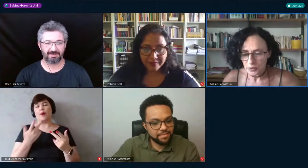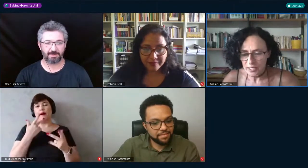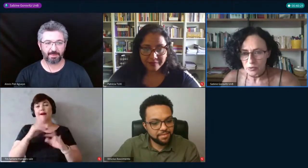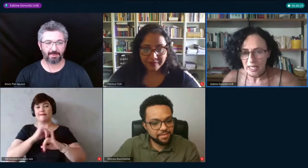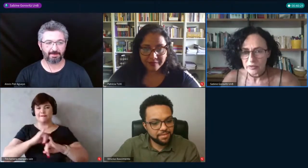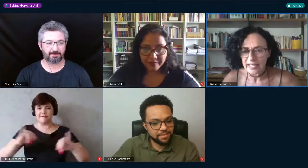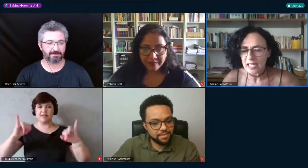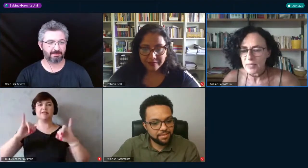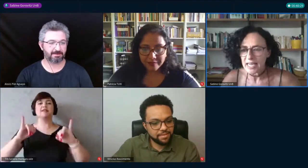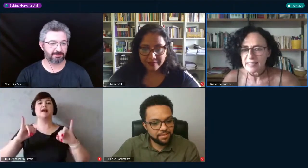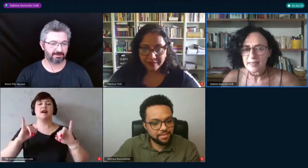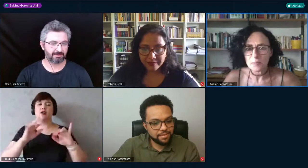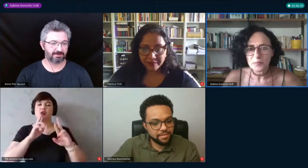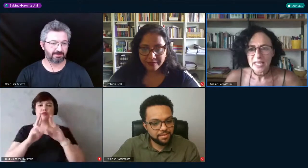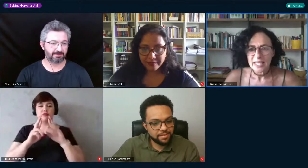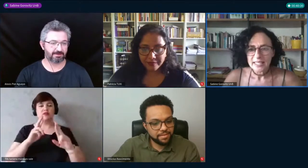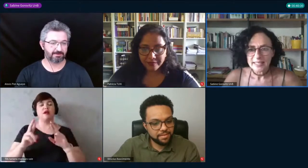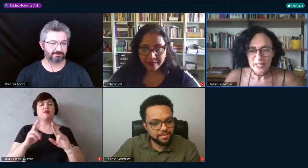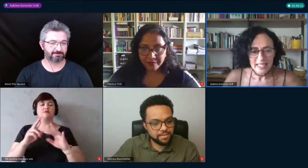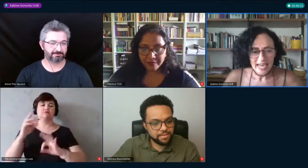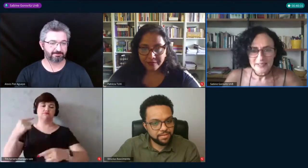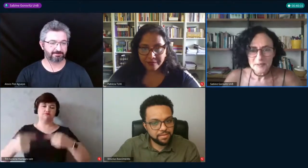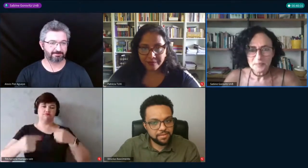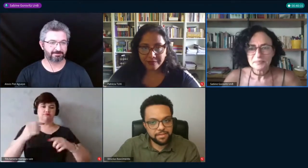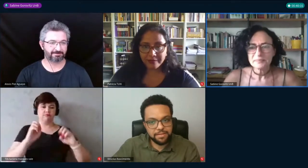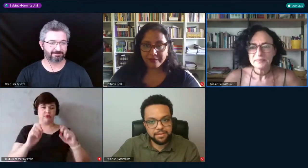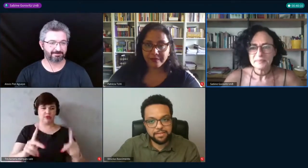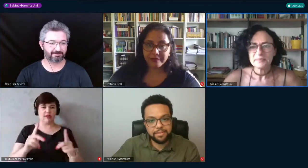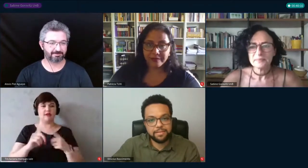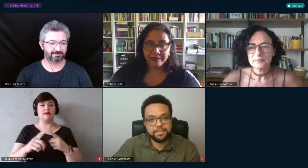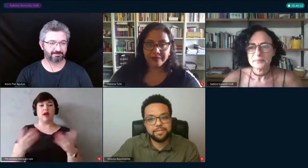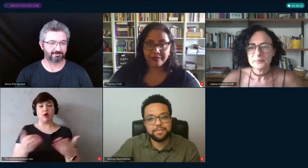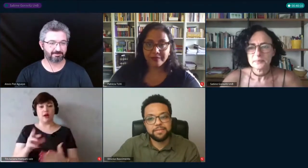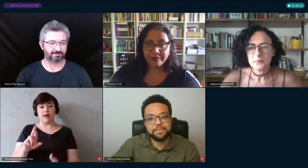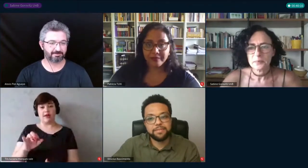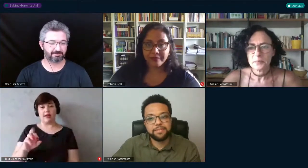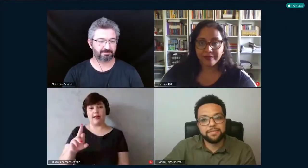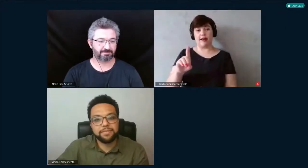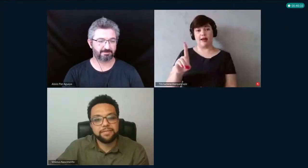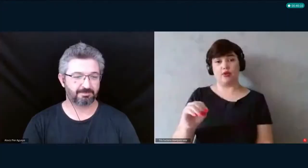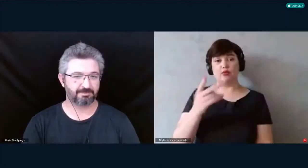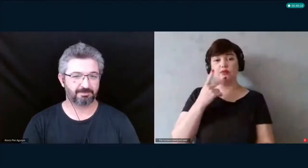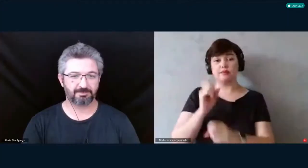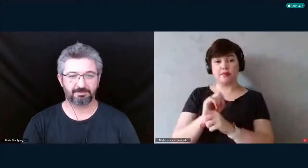anunciar o resultado da deliberação. Então, Ricardo?